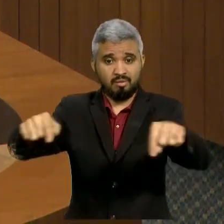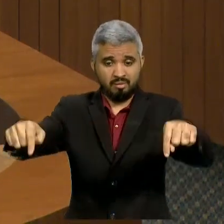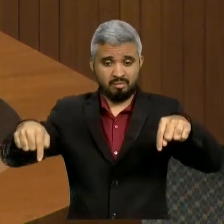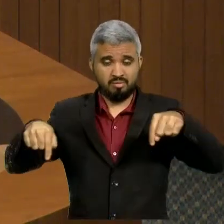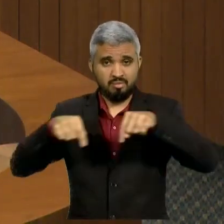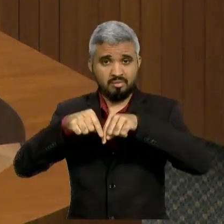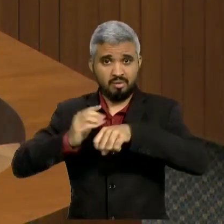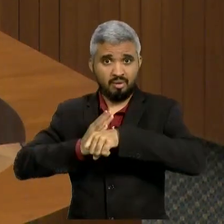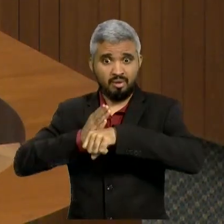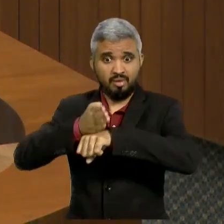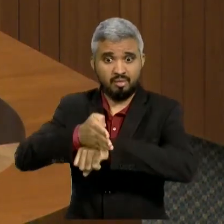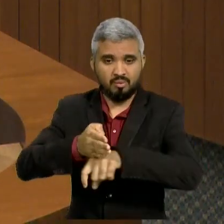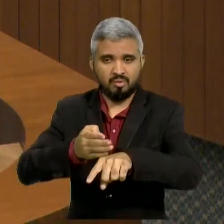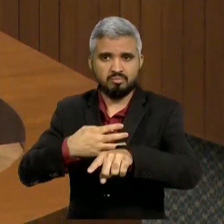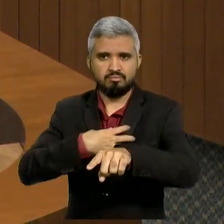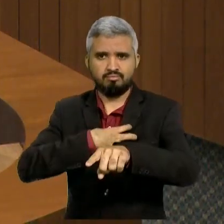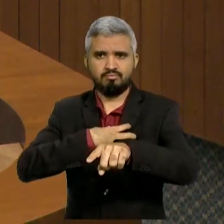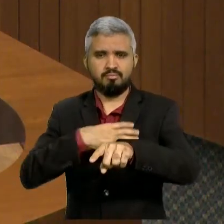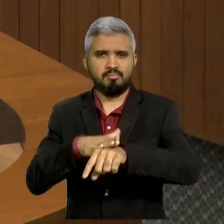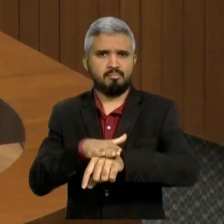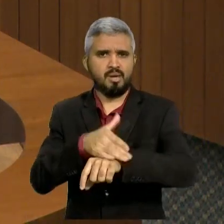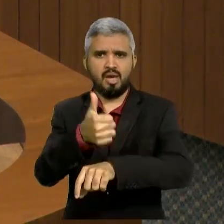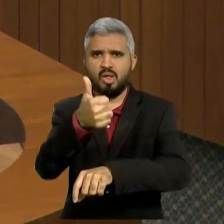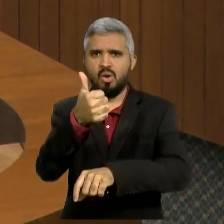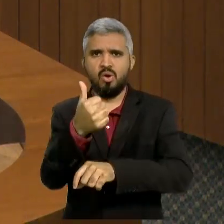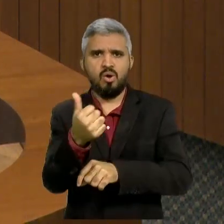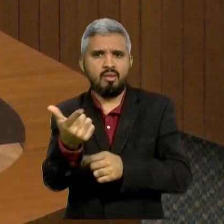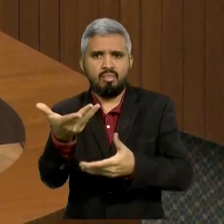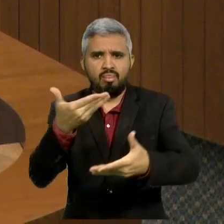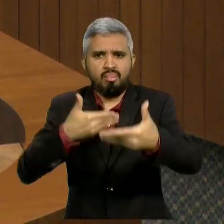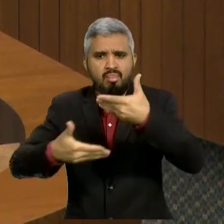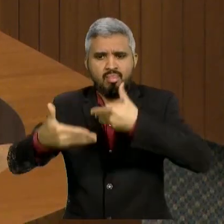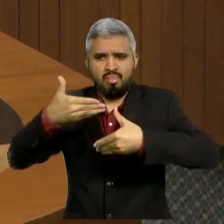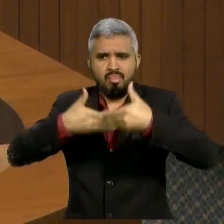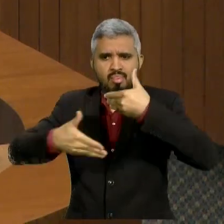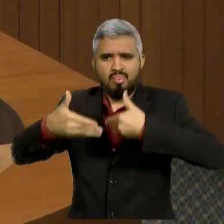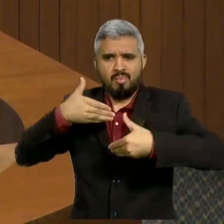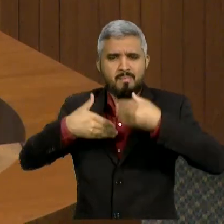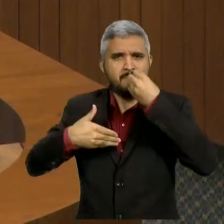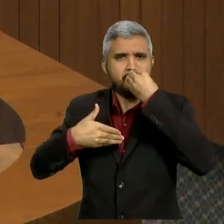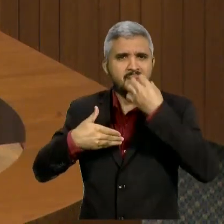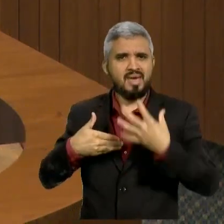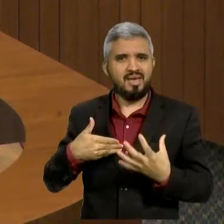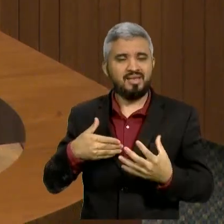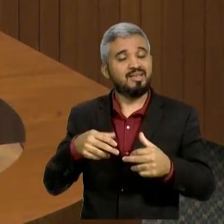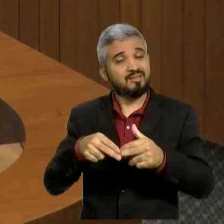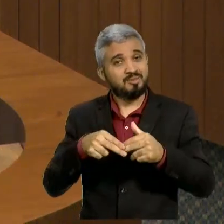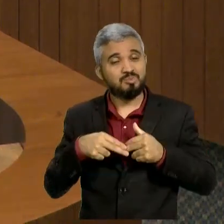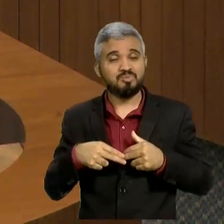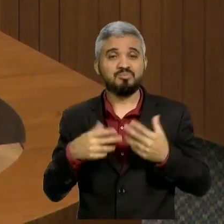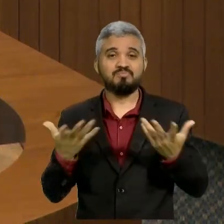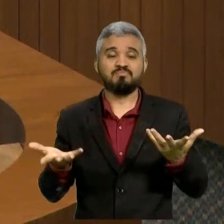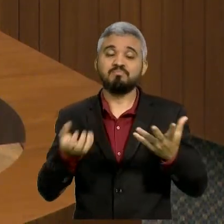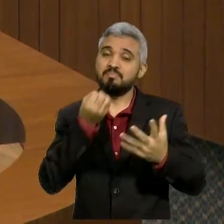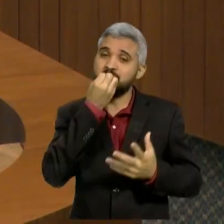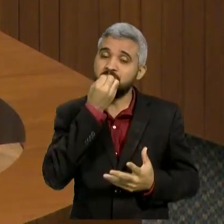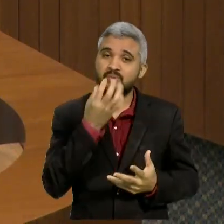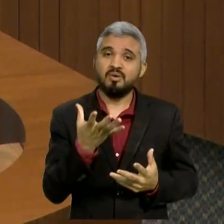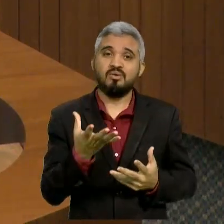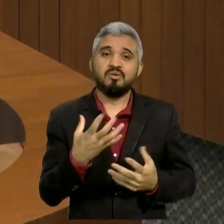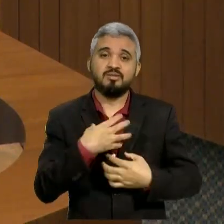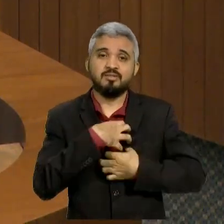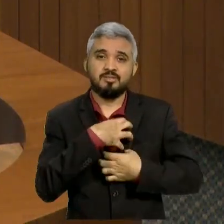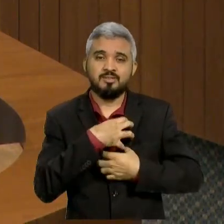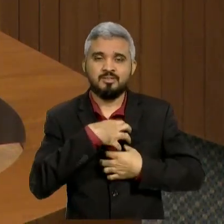no consultório eu já melhorei pelo atendimento pela forma que ele me tratou e isso isso acaba reverberando também no nosso espírito de